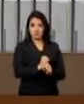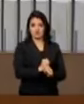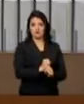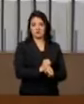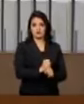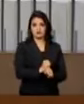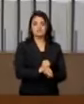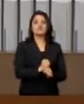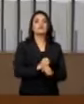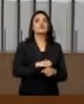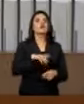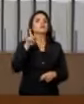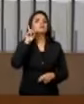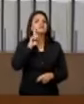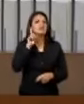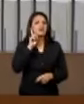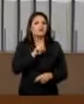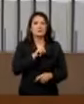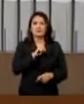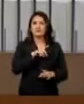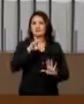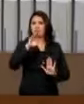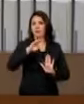Nos Estados Unidos, muito menos.